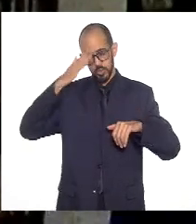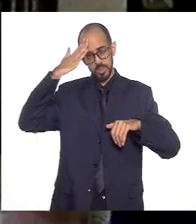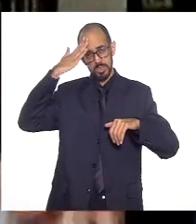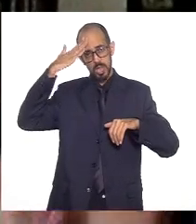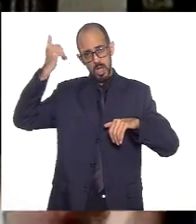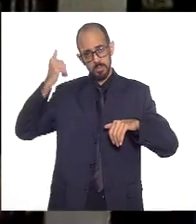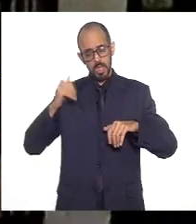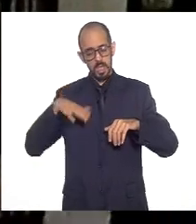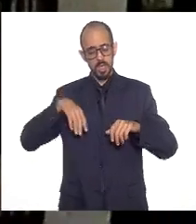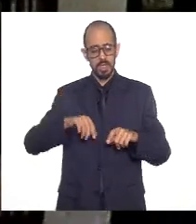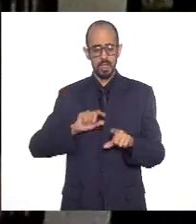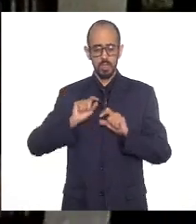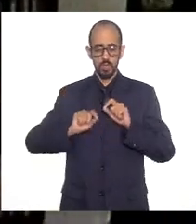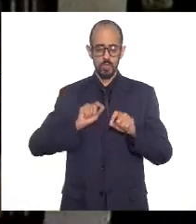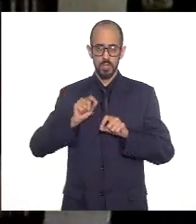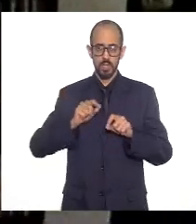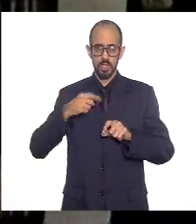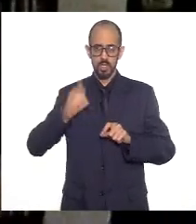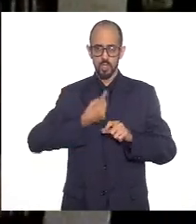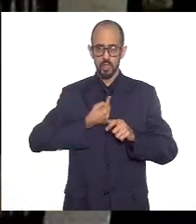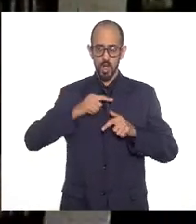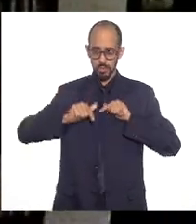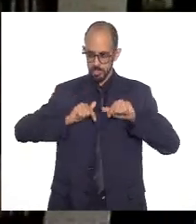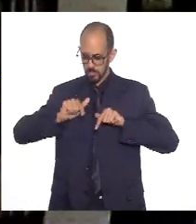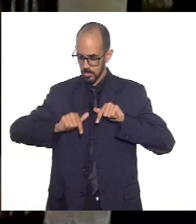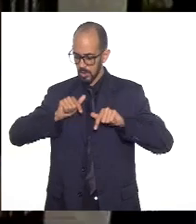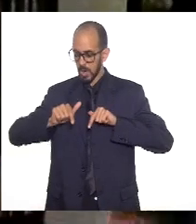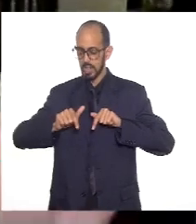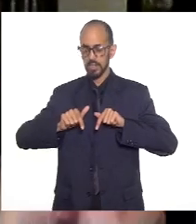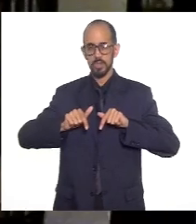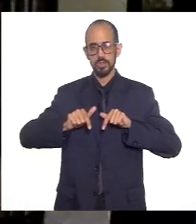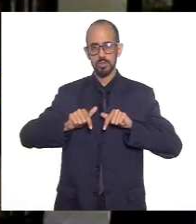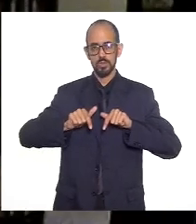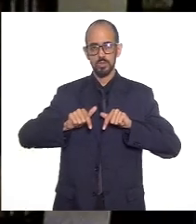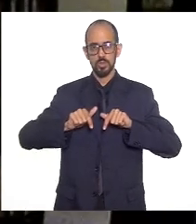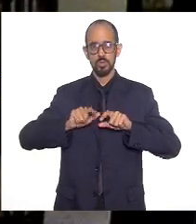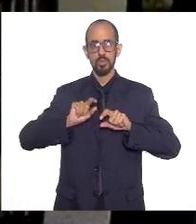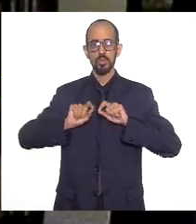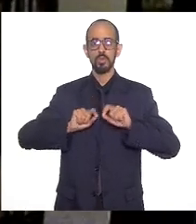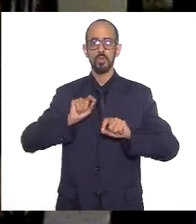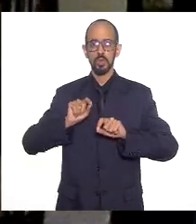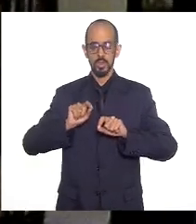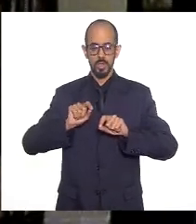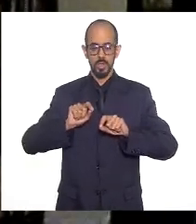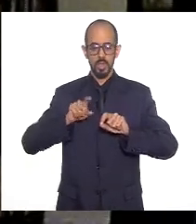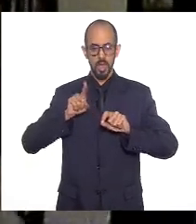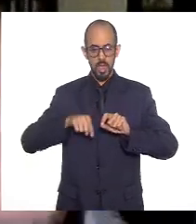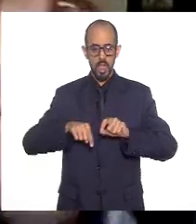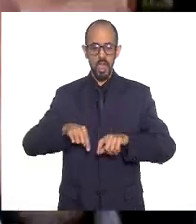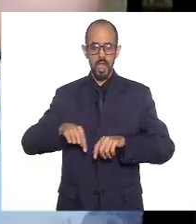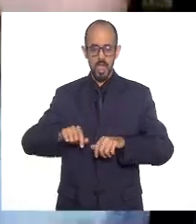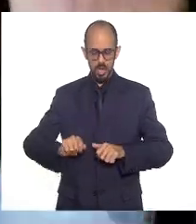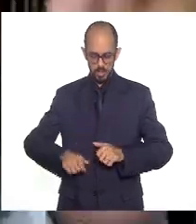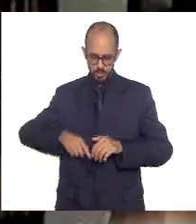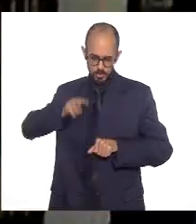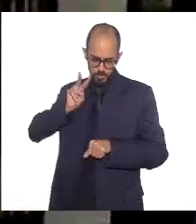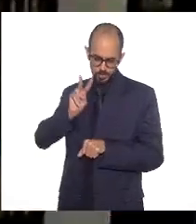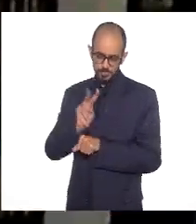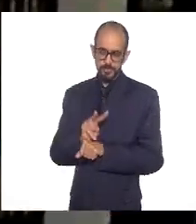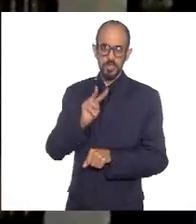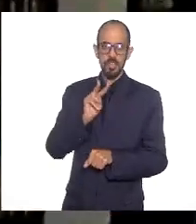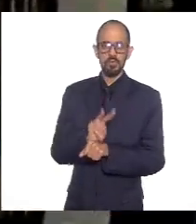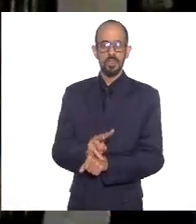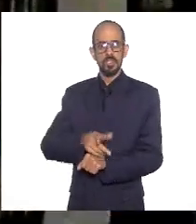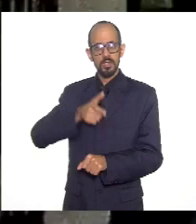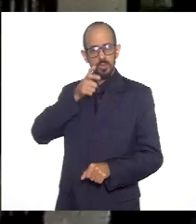e saber que nós estamos trabalhando exatamente no sentido de defesa dos